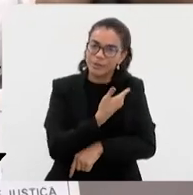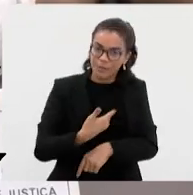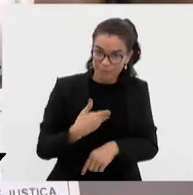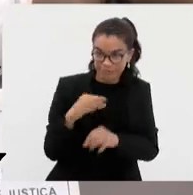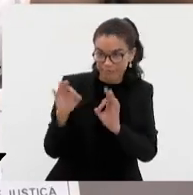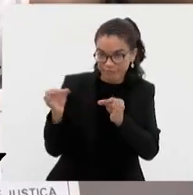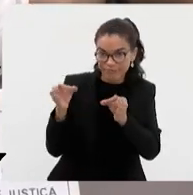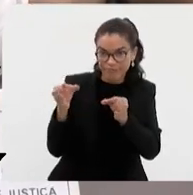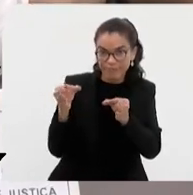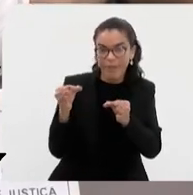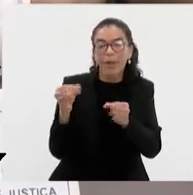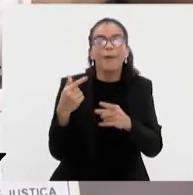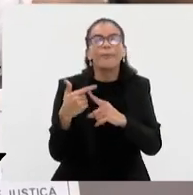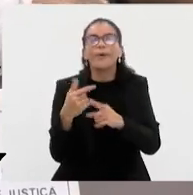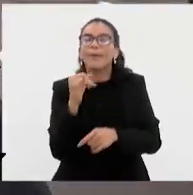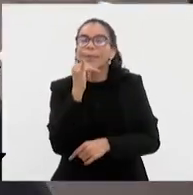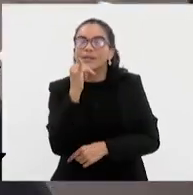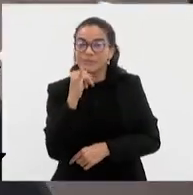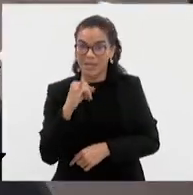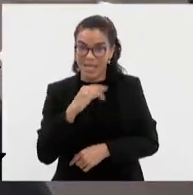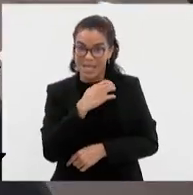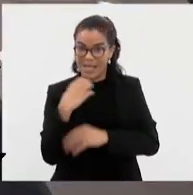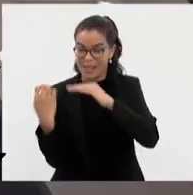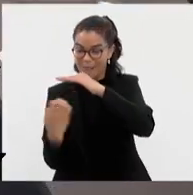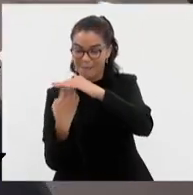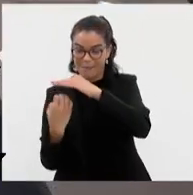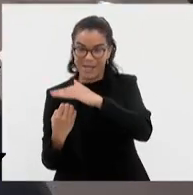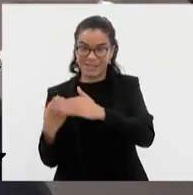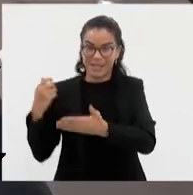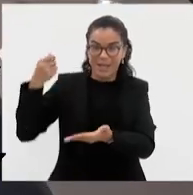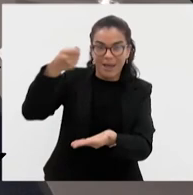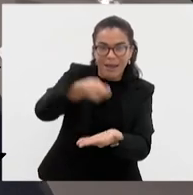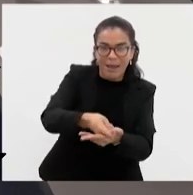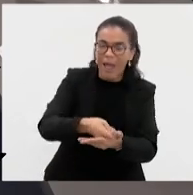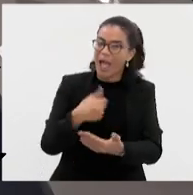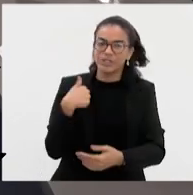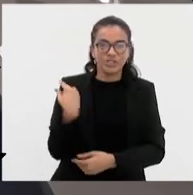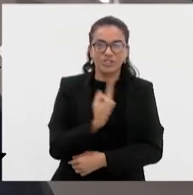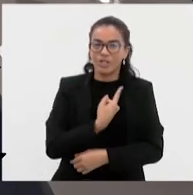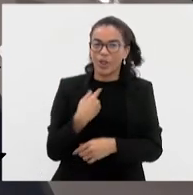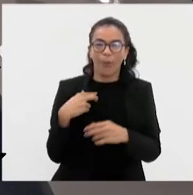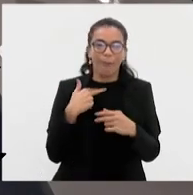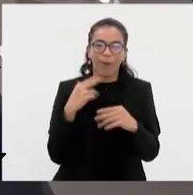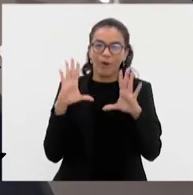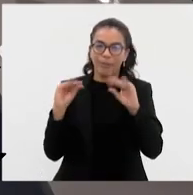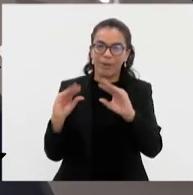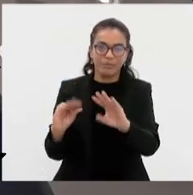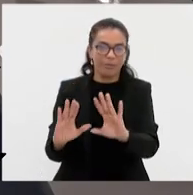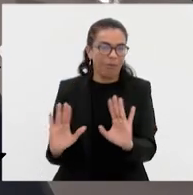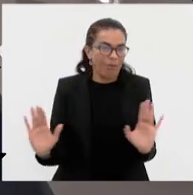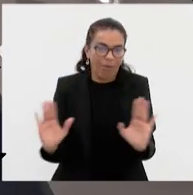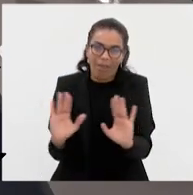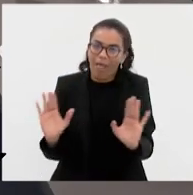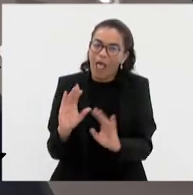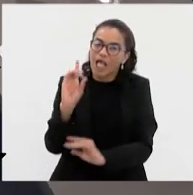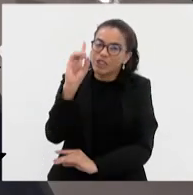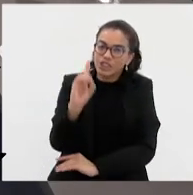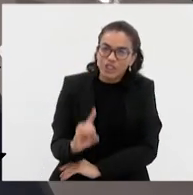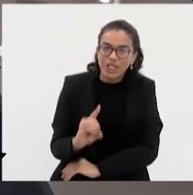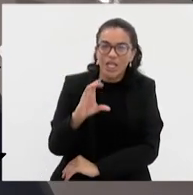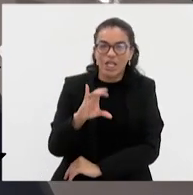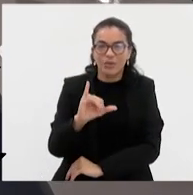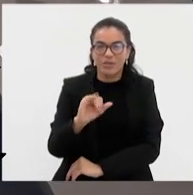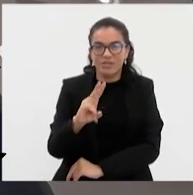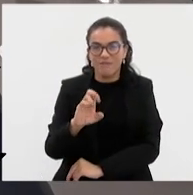Serginho. É, porque se fosse privado, a gente não teria nem competência de interferir nessa relação privada. Seria matéria de direito civil,